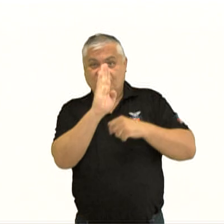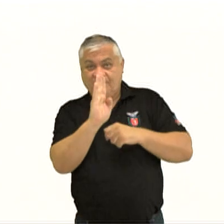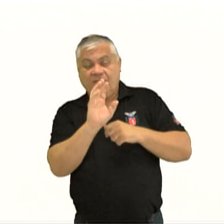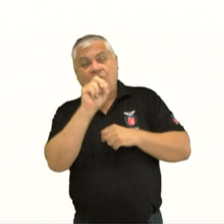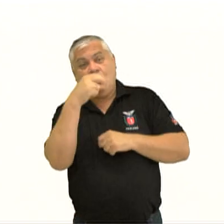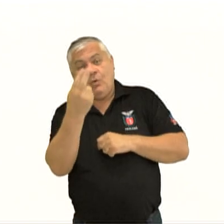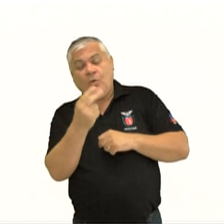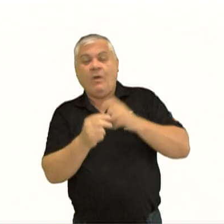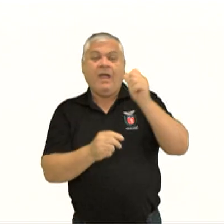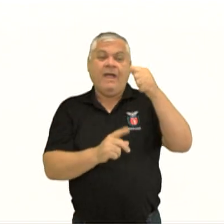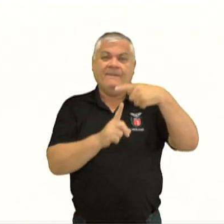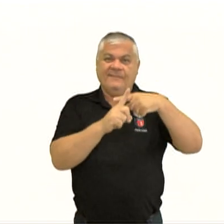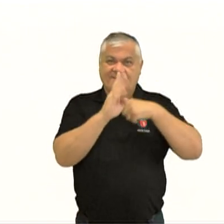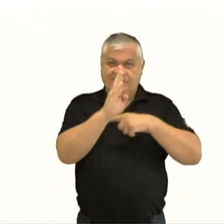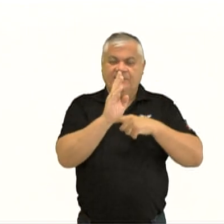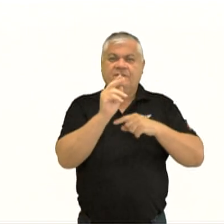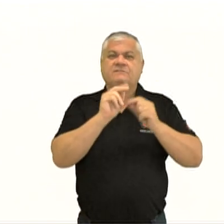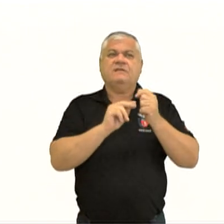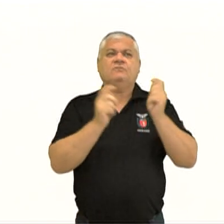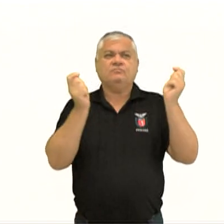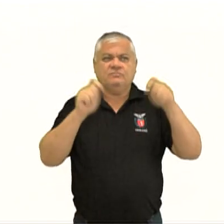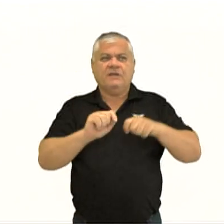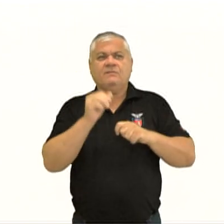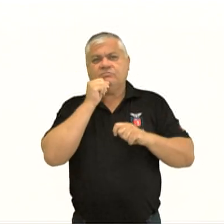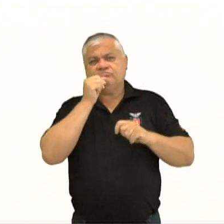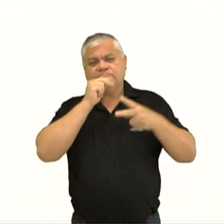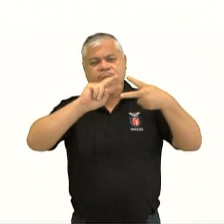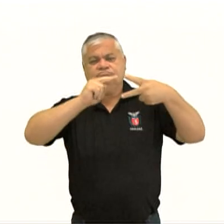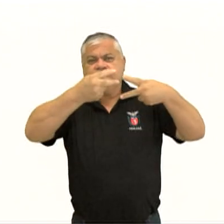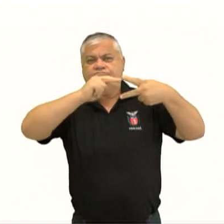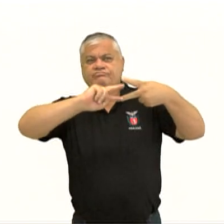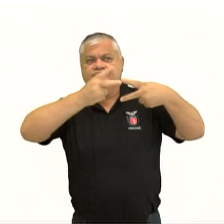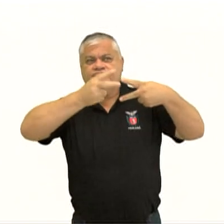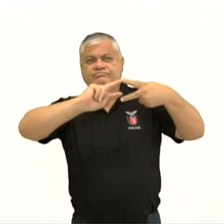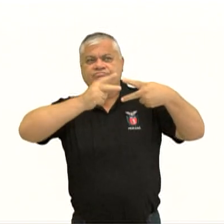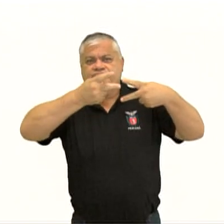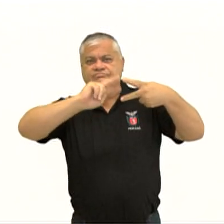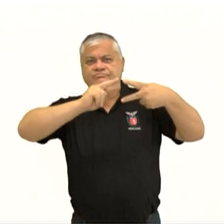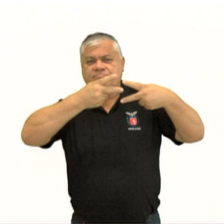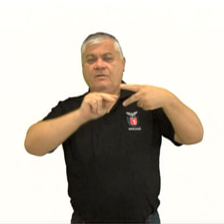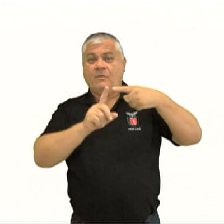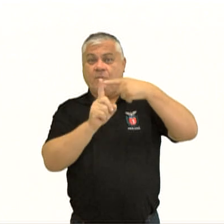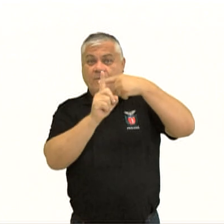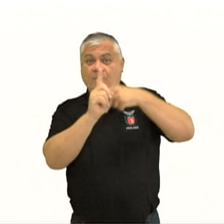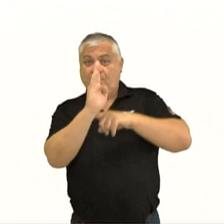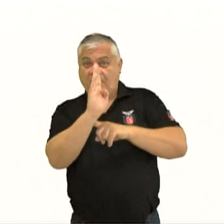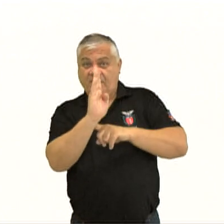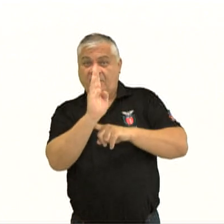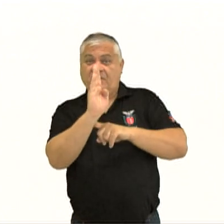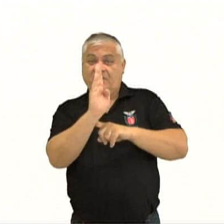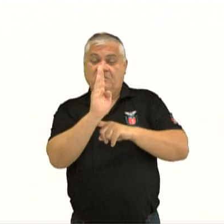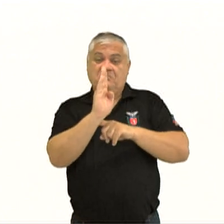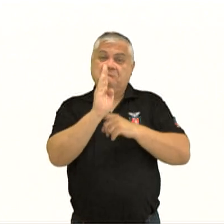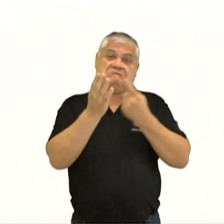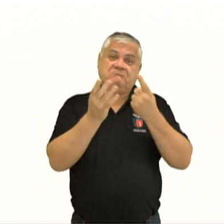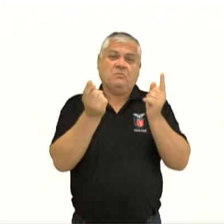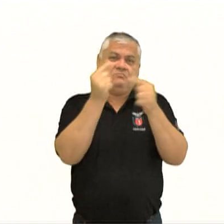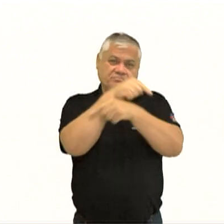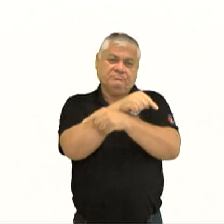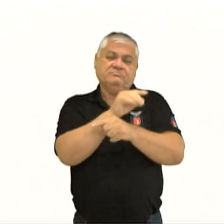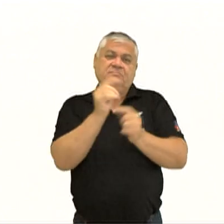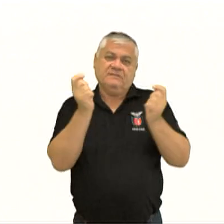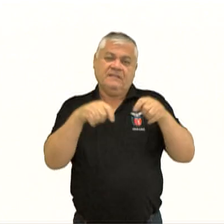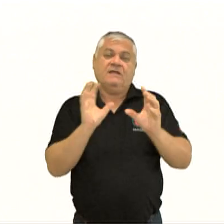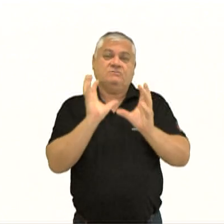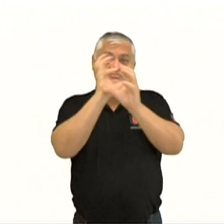Então, com esses dados, eu monto um sistema de equações em que o B, um é o oposto do outro, por isso eu usei o método